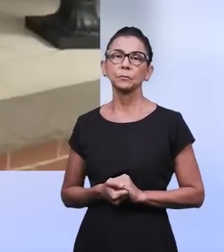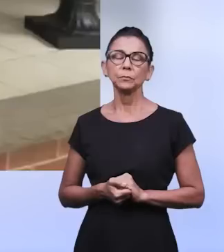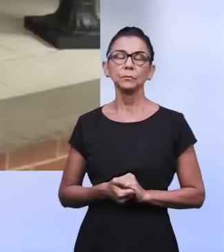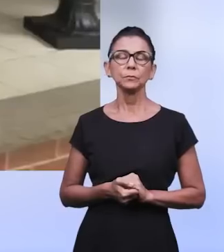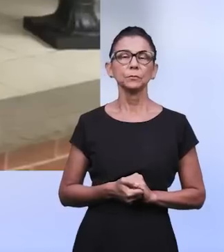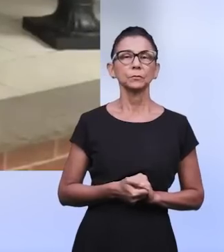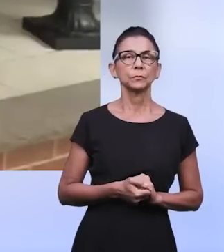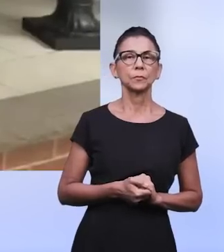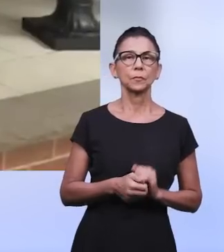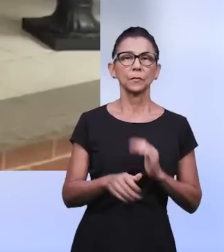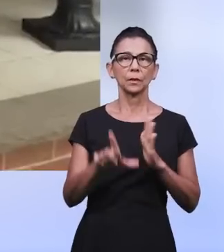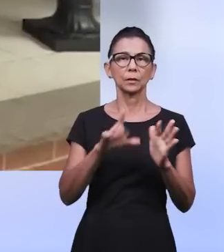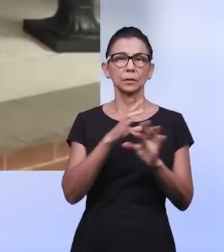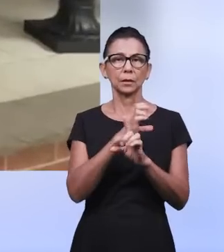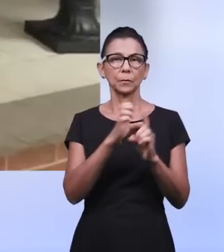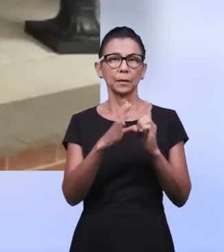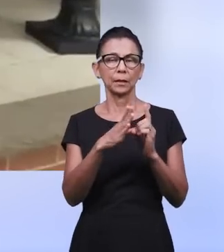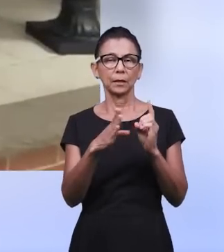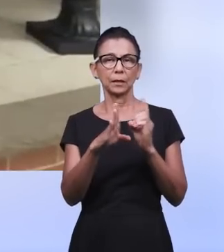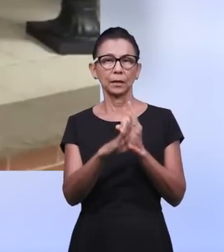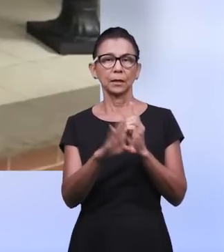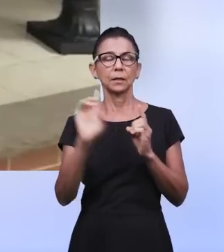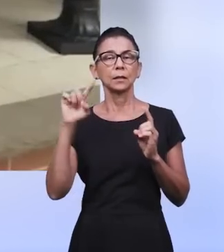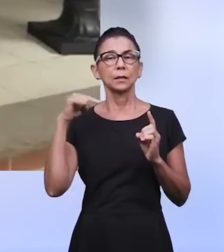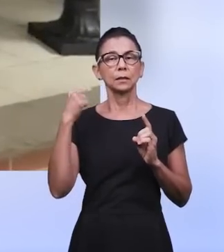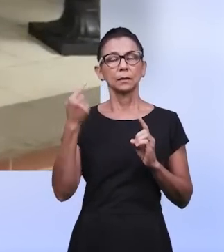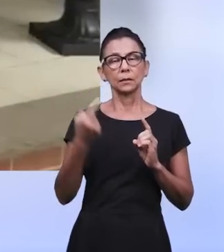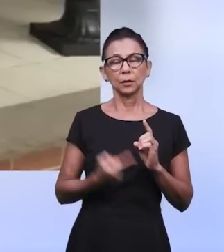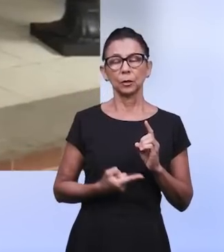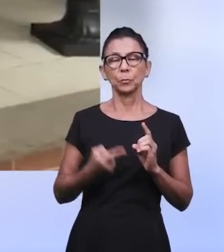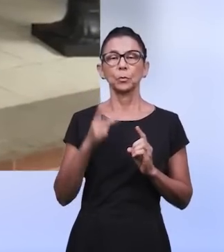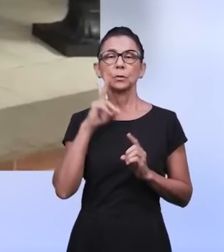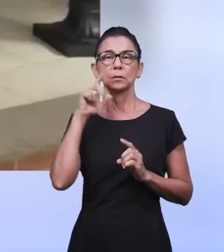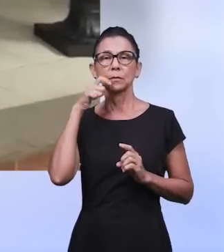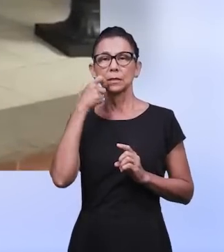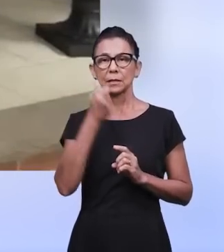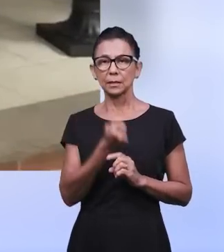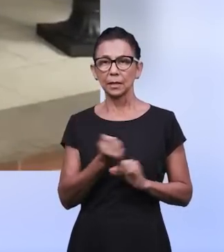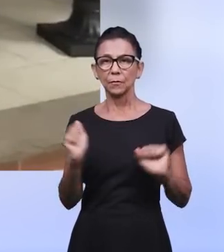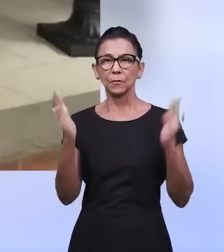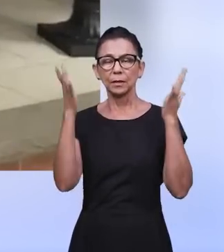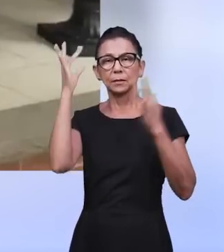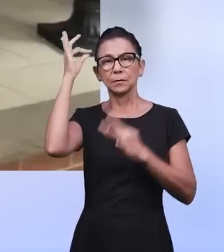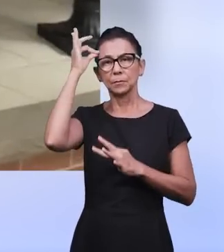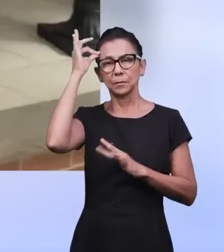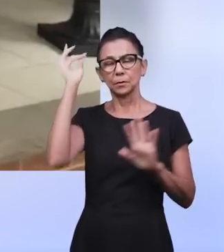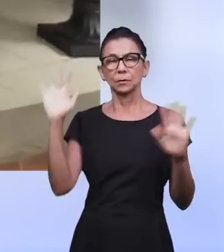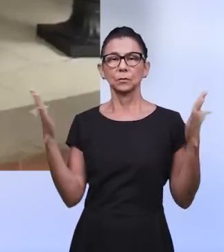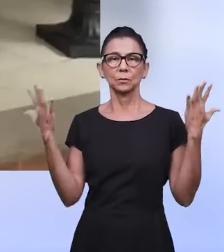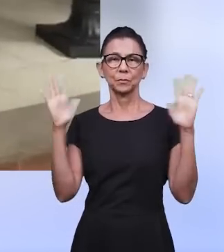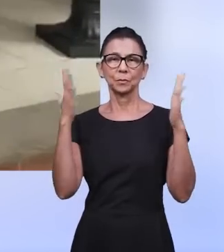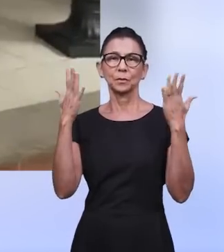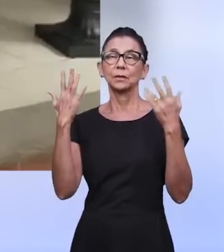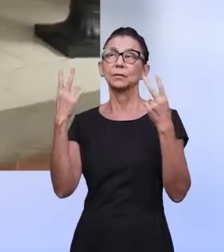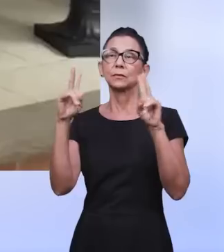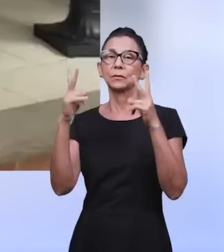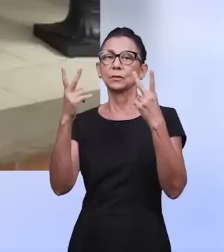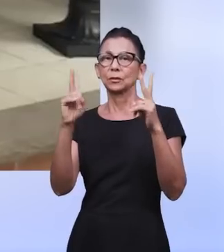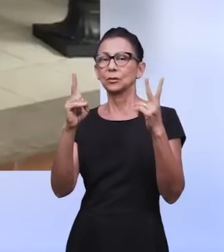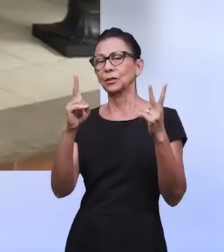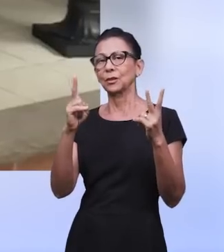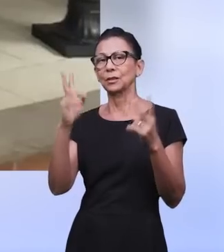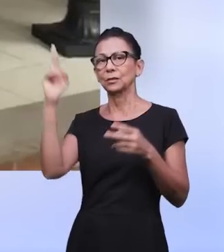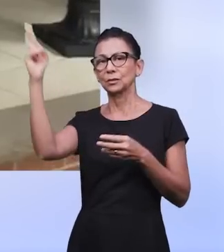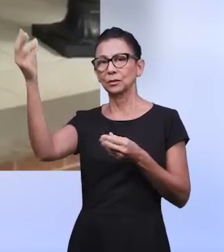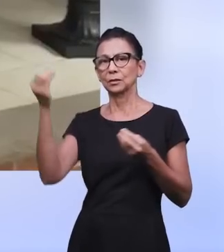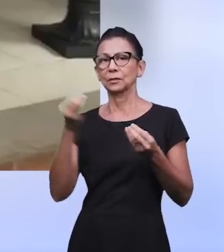EBD, tivemos uma ceia, uma festa espiritual comemorando as vitórias que o Senhor tem